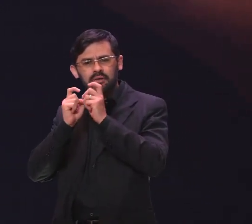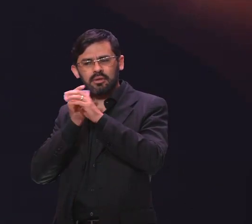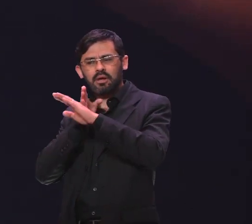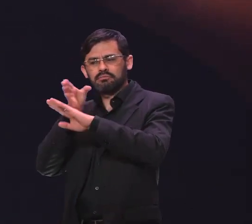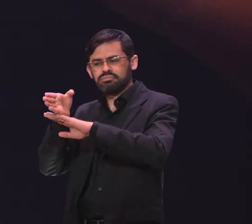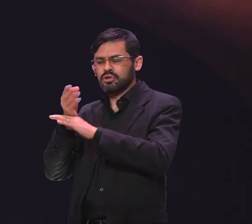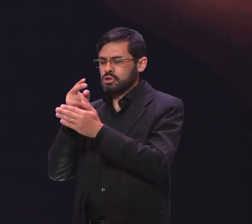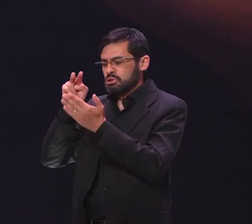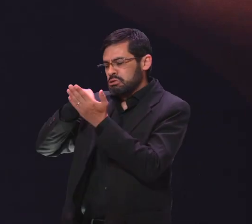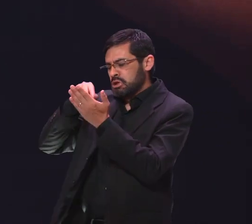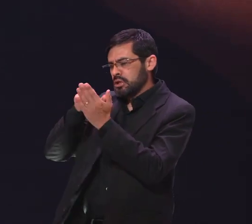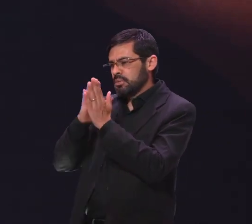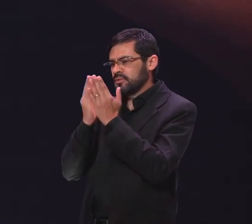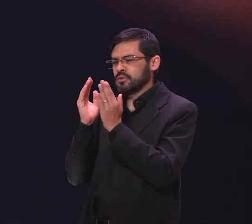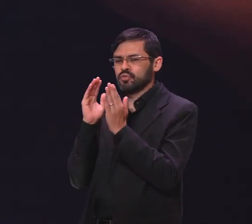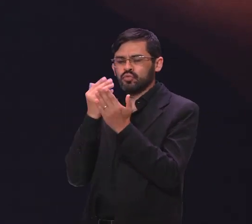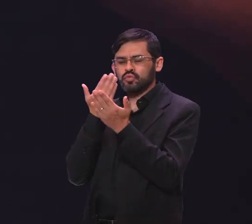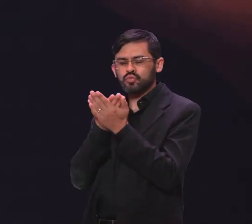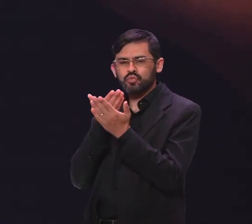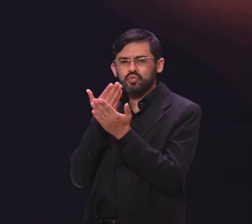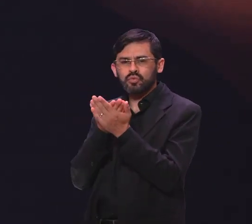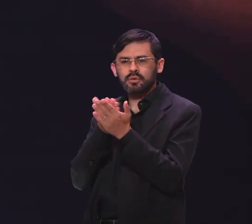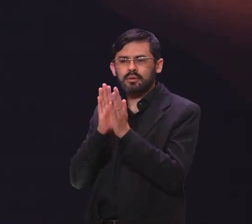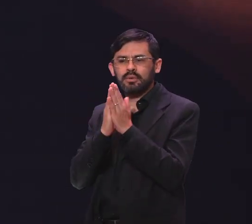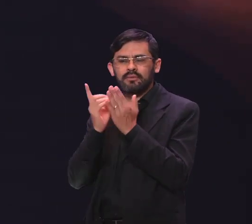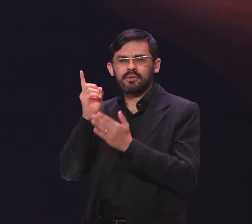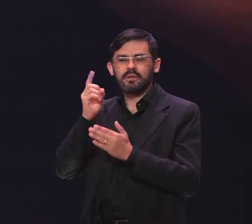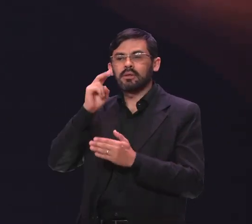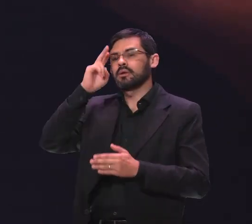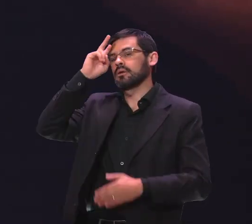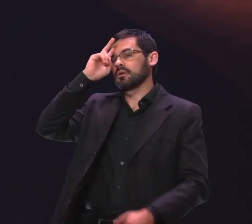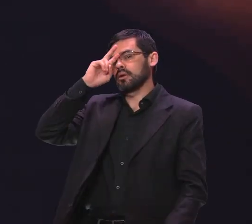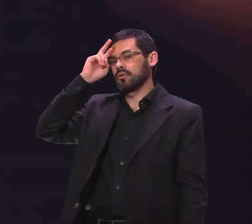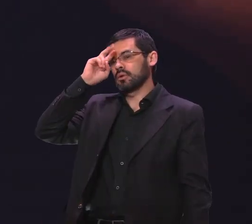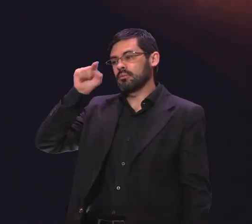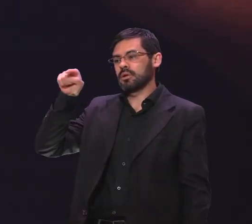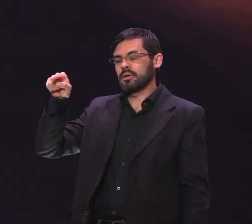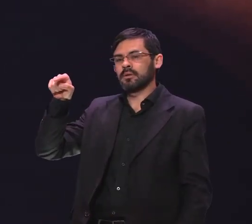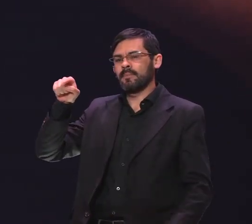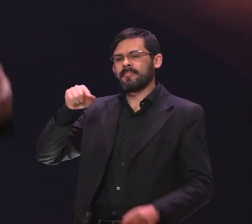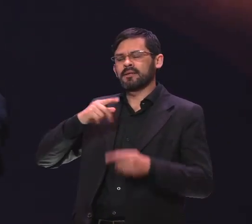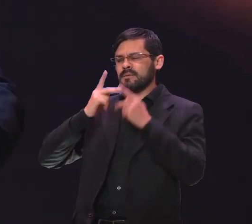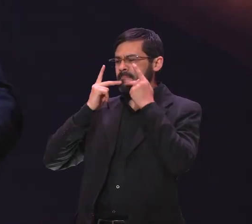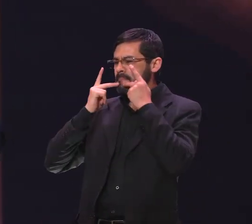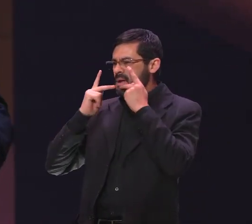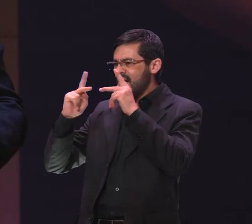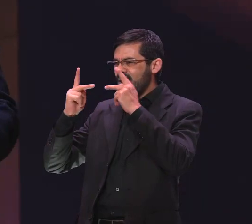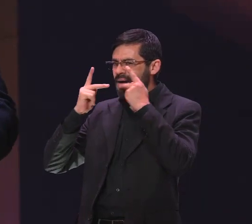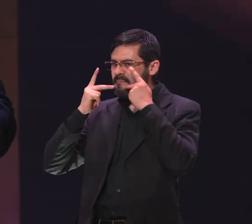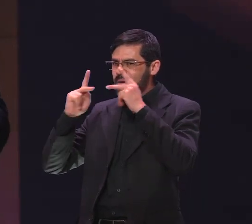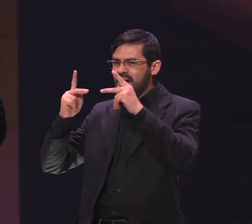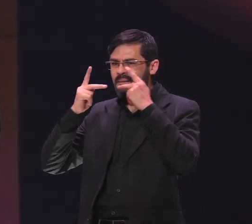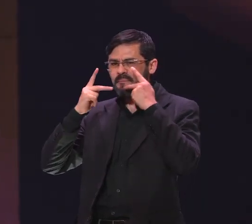lendo a Bíblia, estudando a palavra. E eu lembro, à medida que pregávamos a palavra,